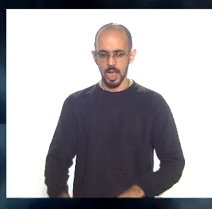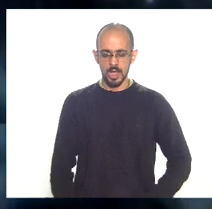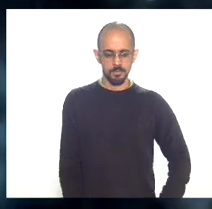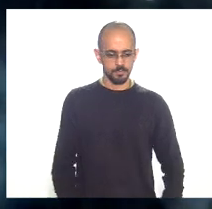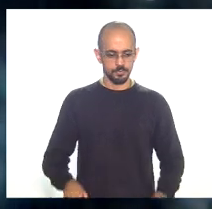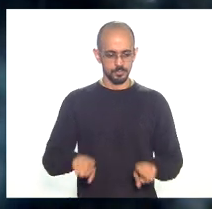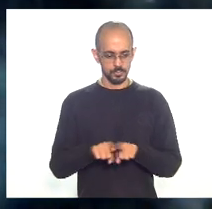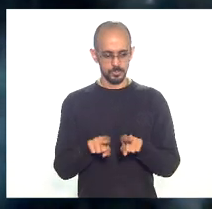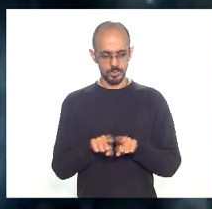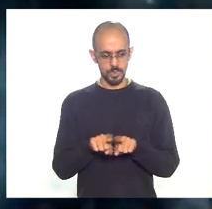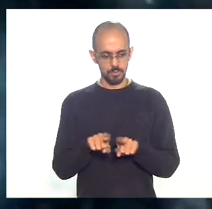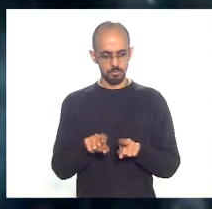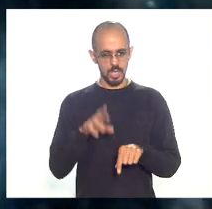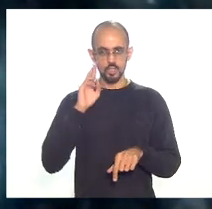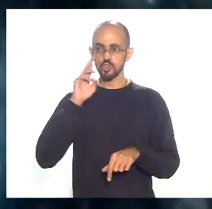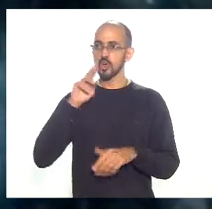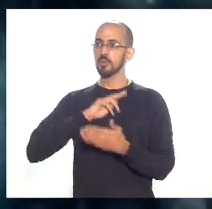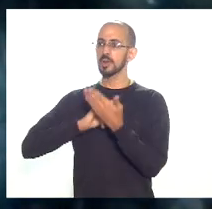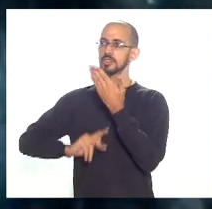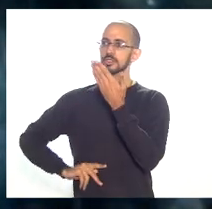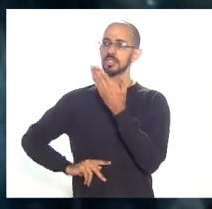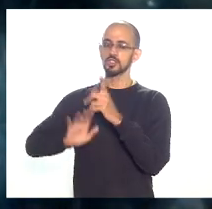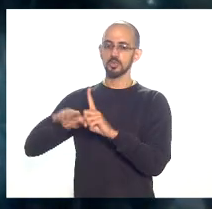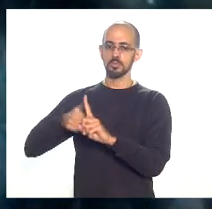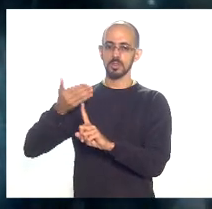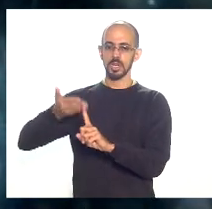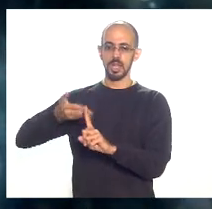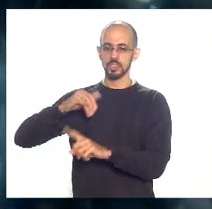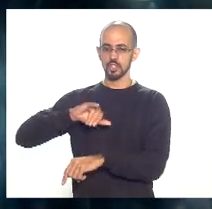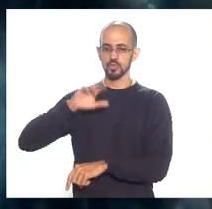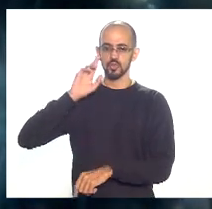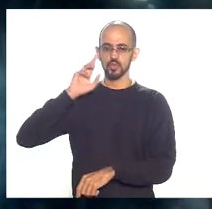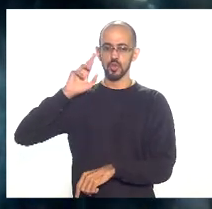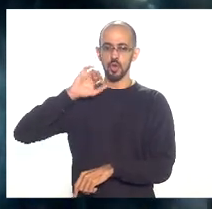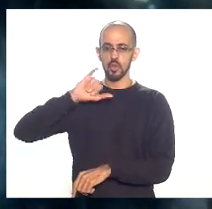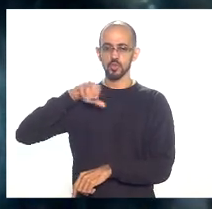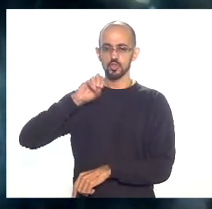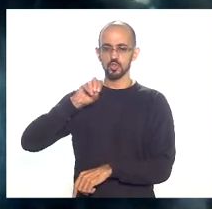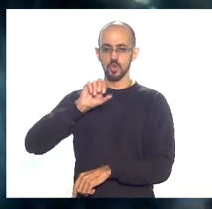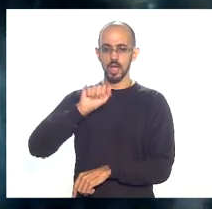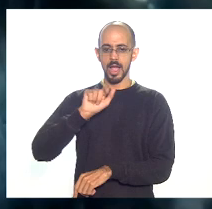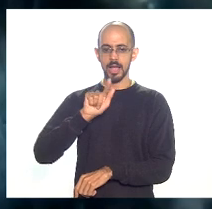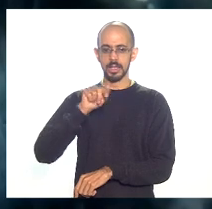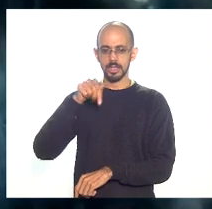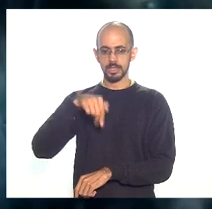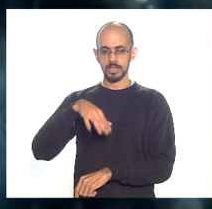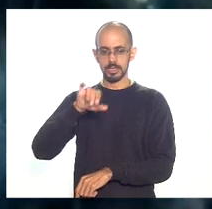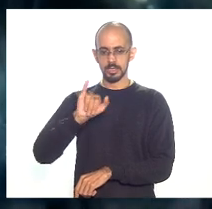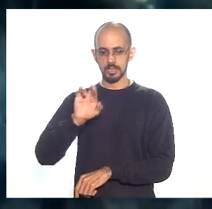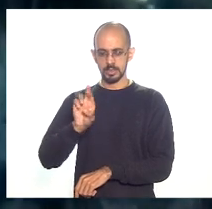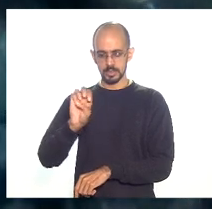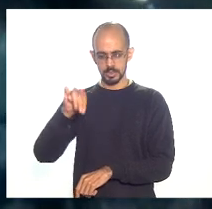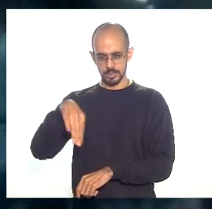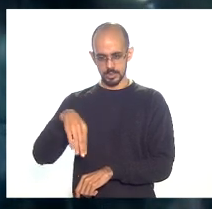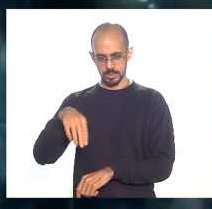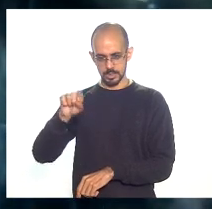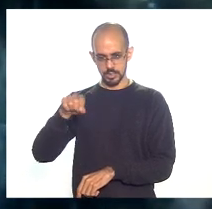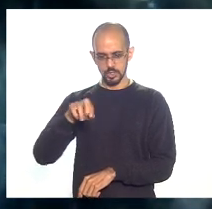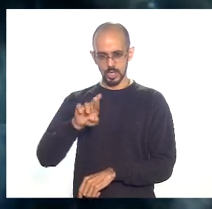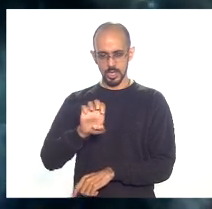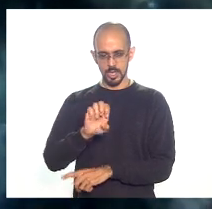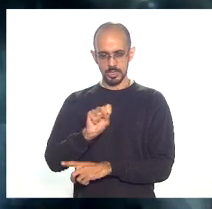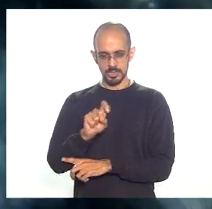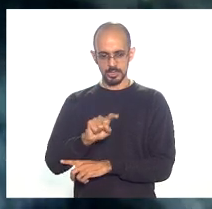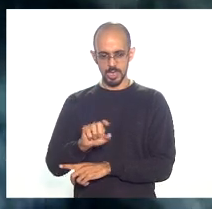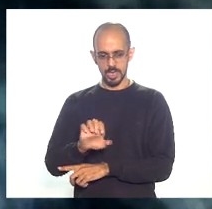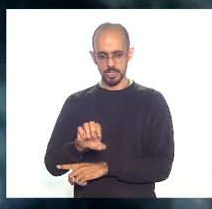também senhor presidente registro a minha homenagem ao senhor Joaquim ele é eterno presidente da ILPI Nicolino Gulho em Resende meus sentimentos